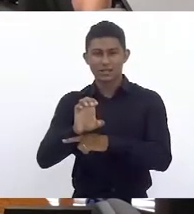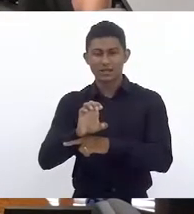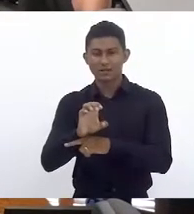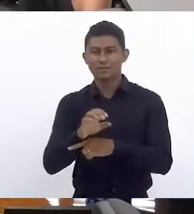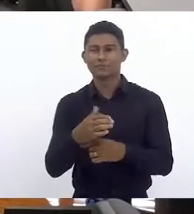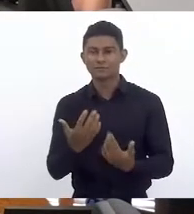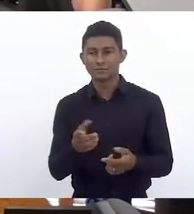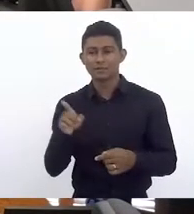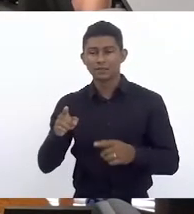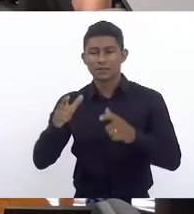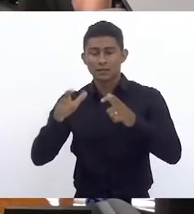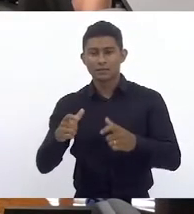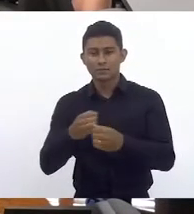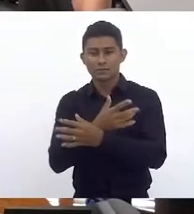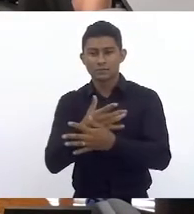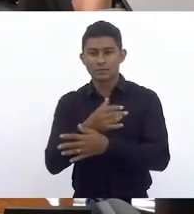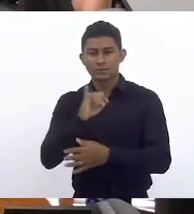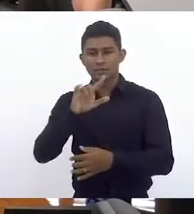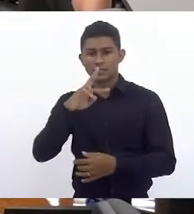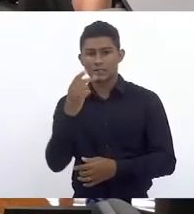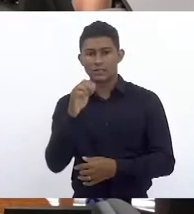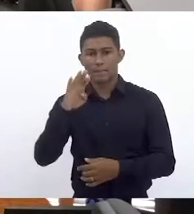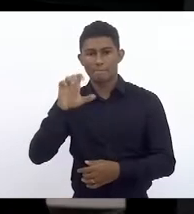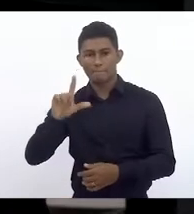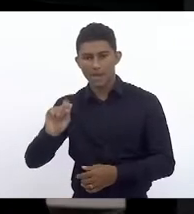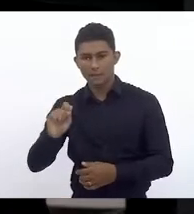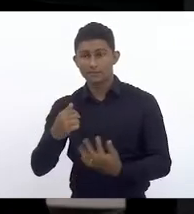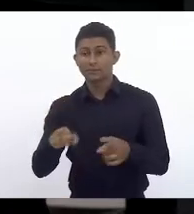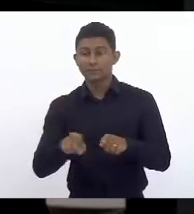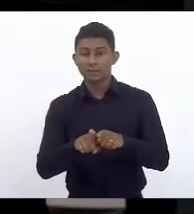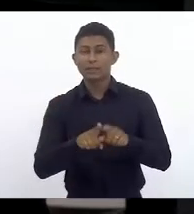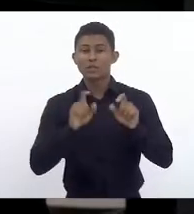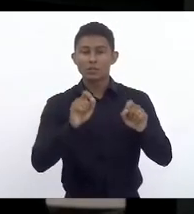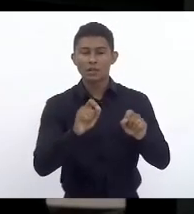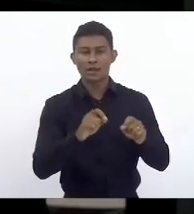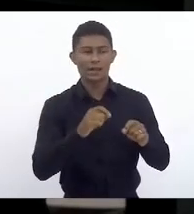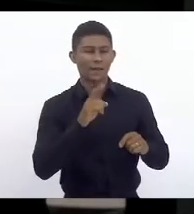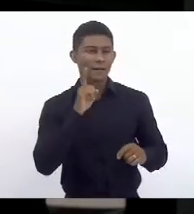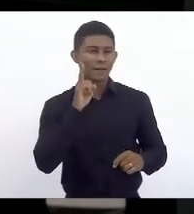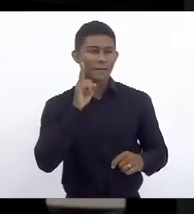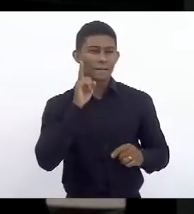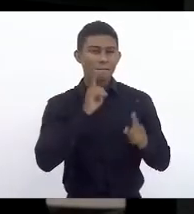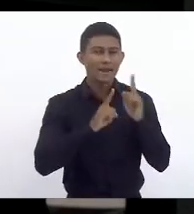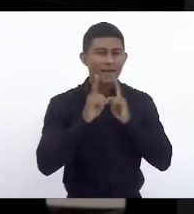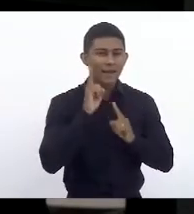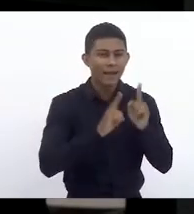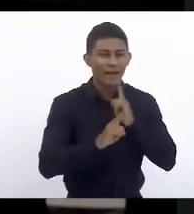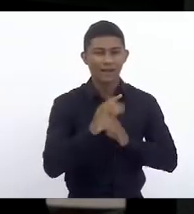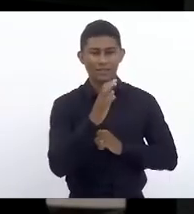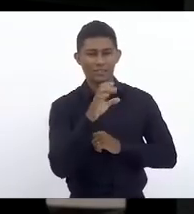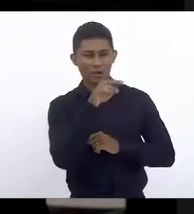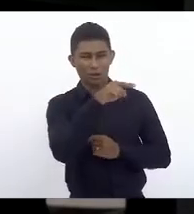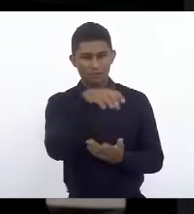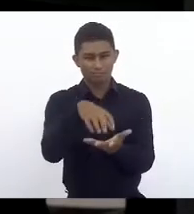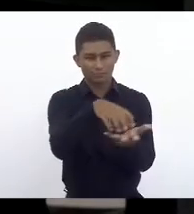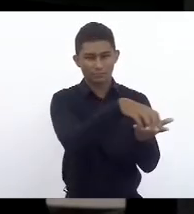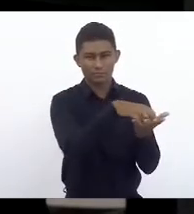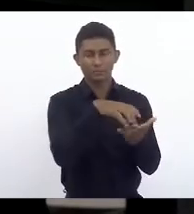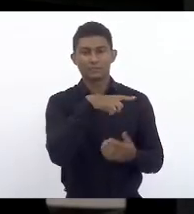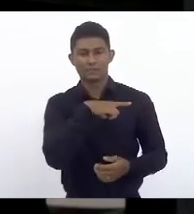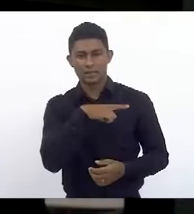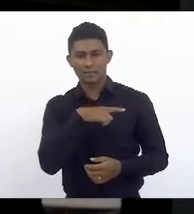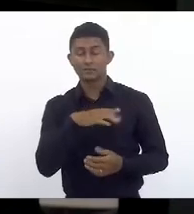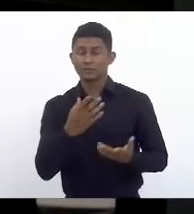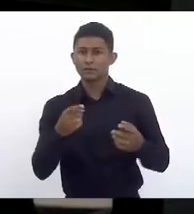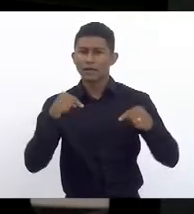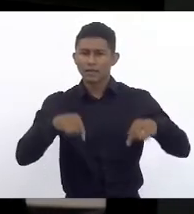de Ilhabela, em São Paulo, e no Estado do Rio, Maricá e Niterói. Portanto, a experiência de fundo soberano no nosso país ele é